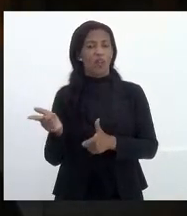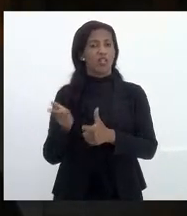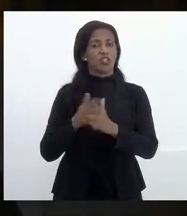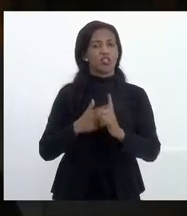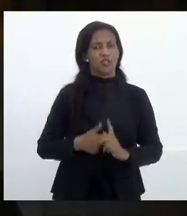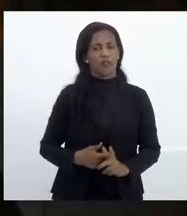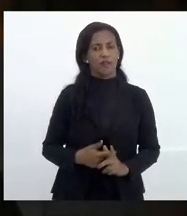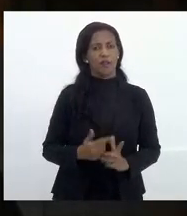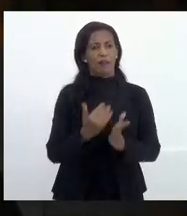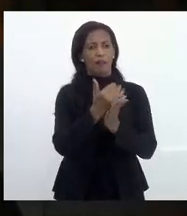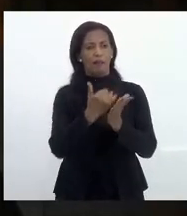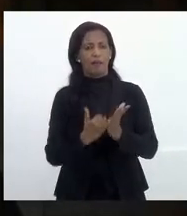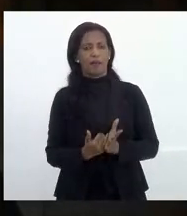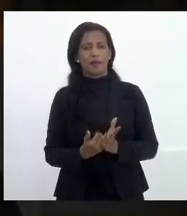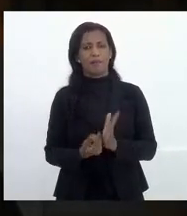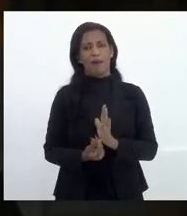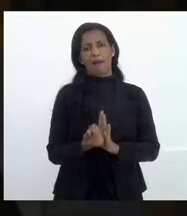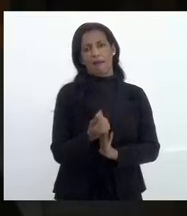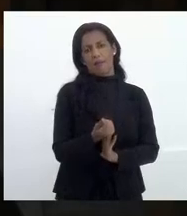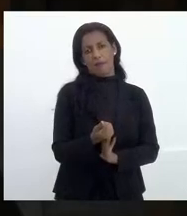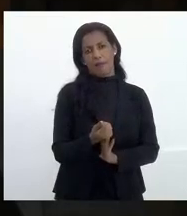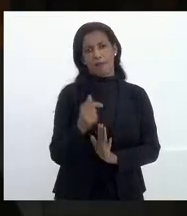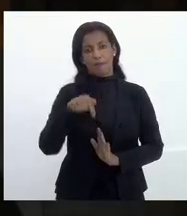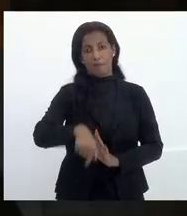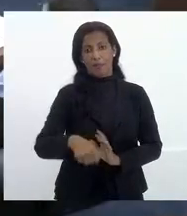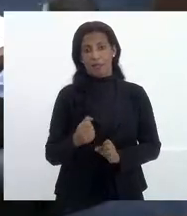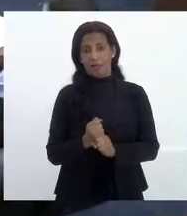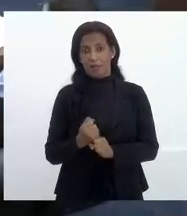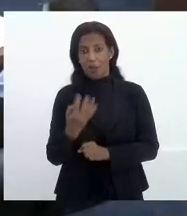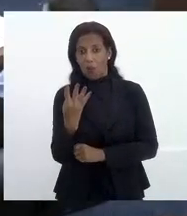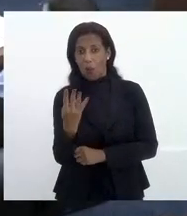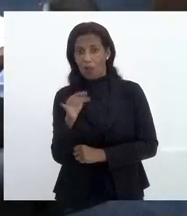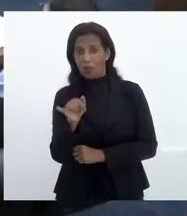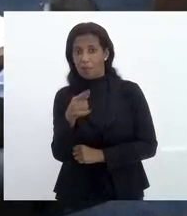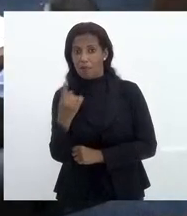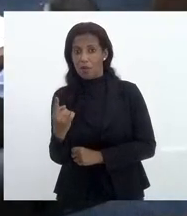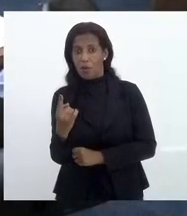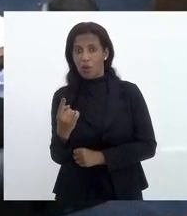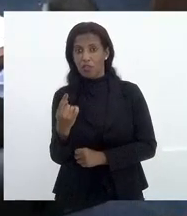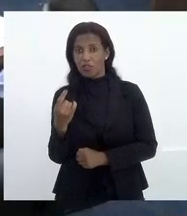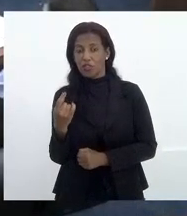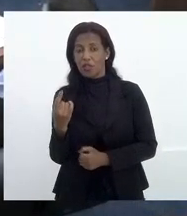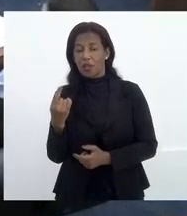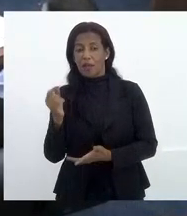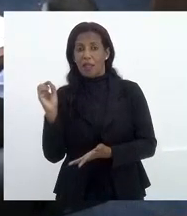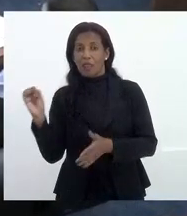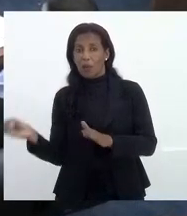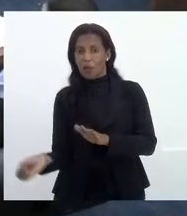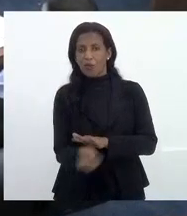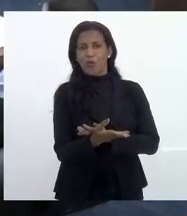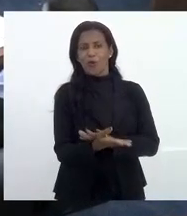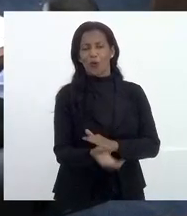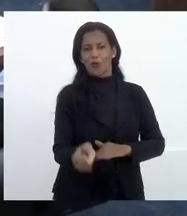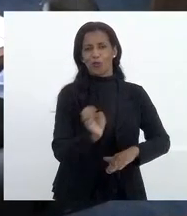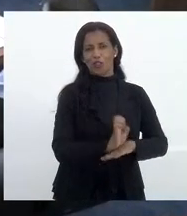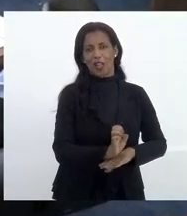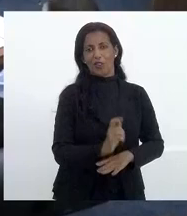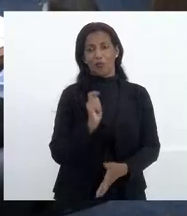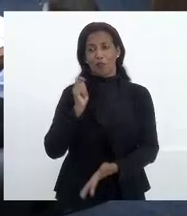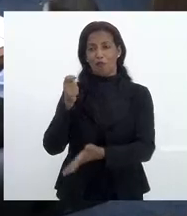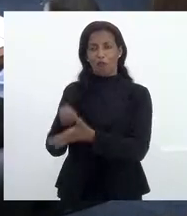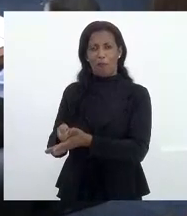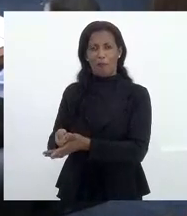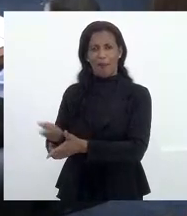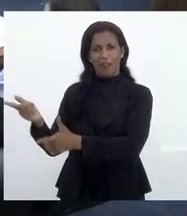antecipação de receita mas esse ano r$ 4000000 deixaram de entrar no estado do Rio de Janeiro porque foram para delaware pagar